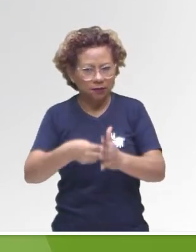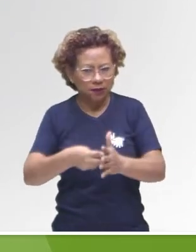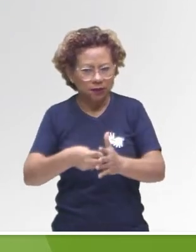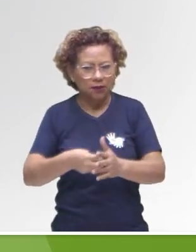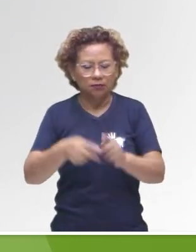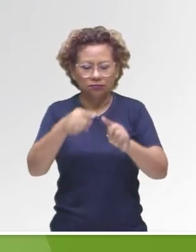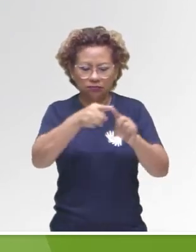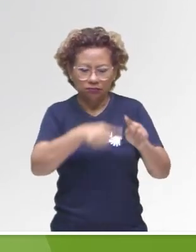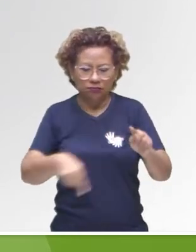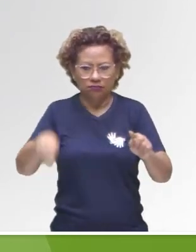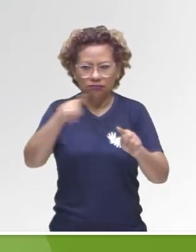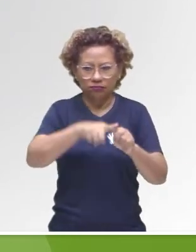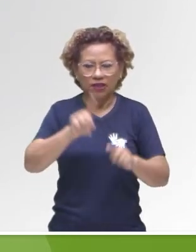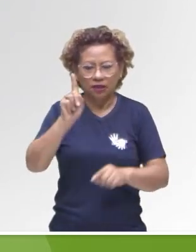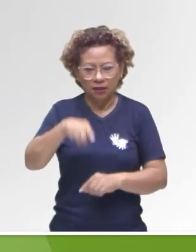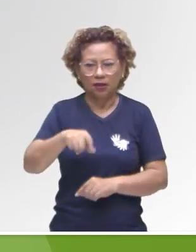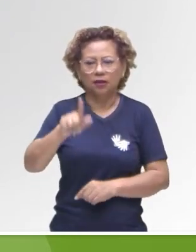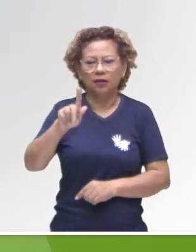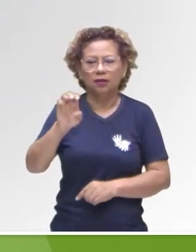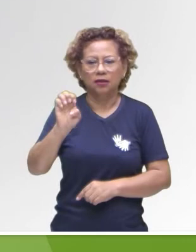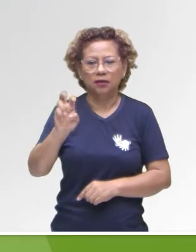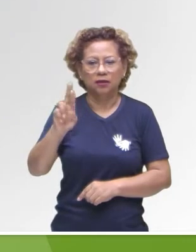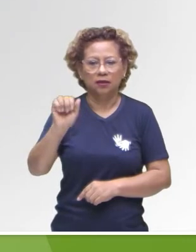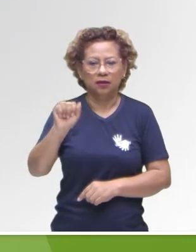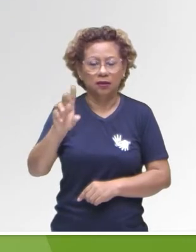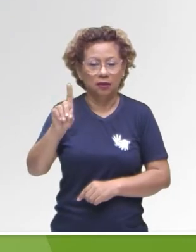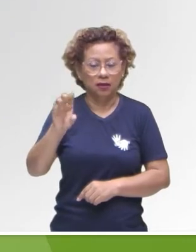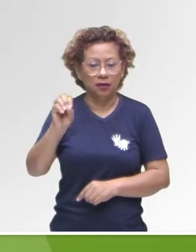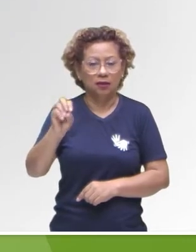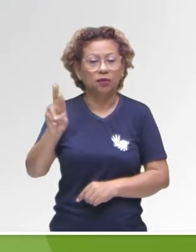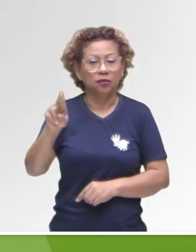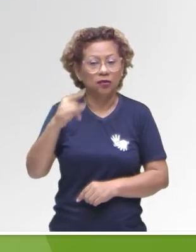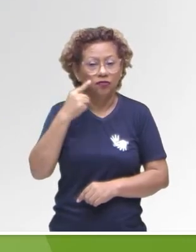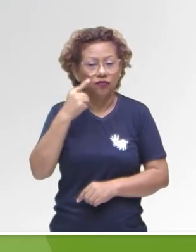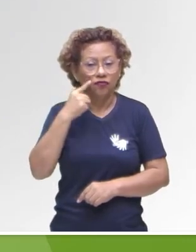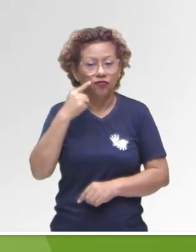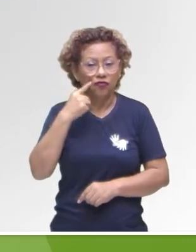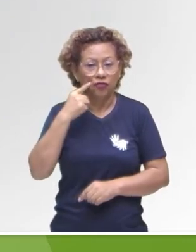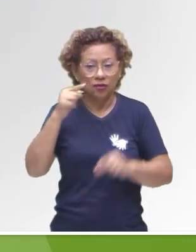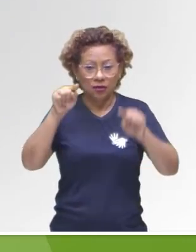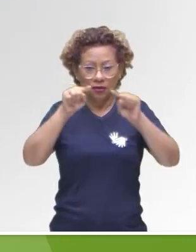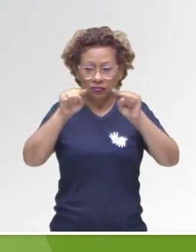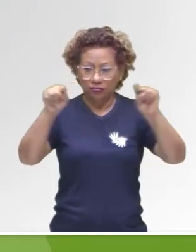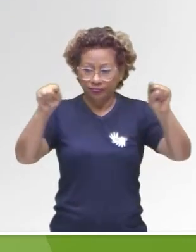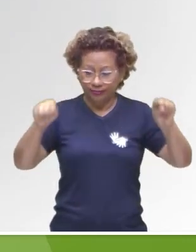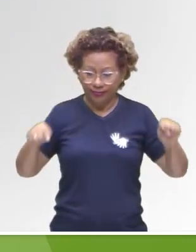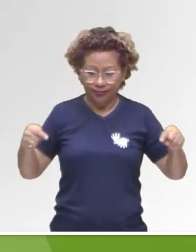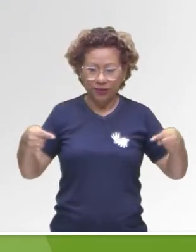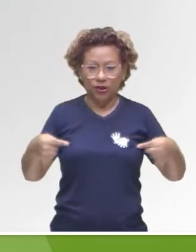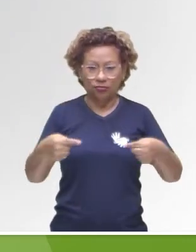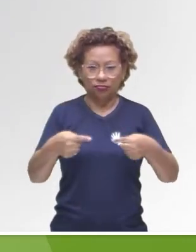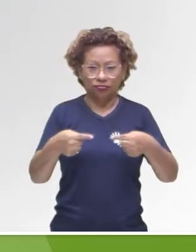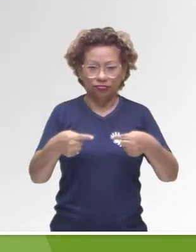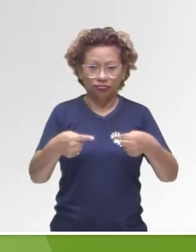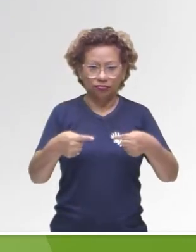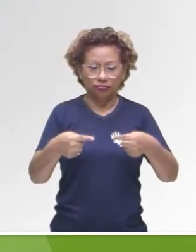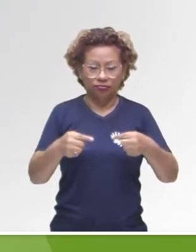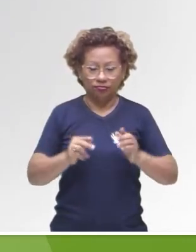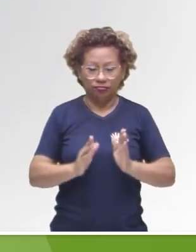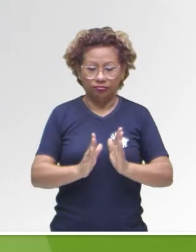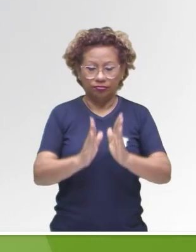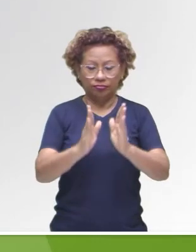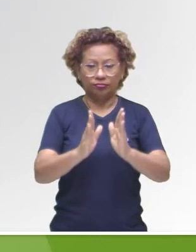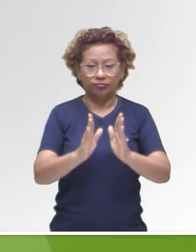círculo, é um gerador. E essas linhas que você vê aqui, ó, ligando os capacitores no gerador, são